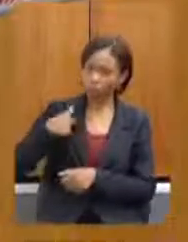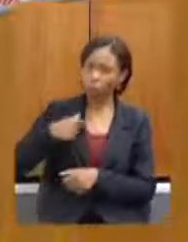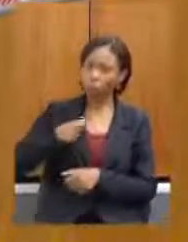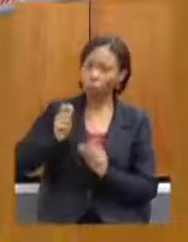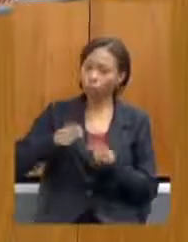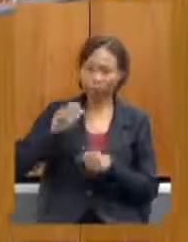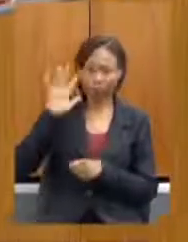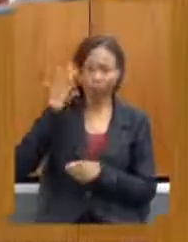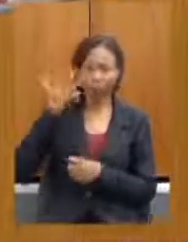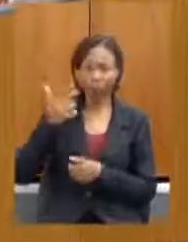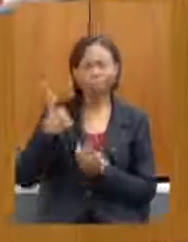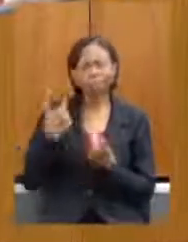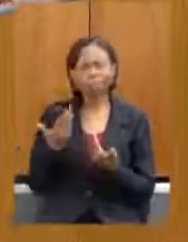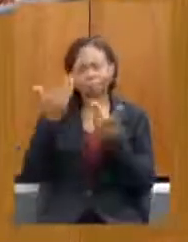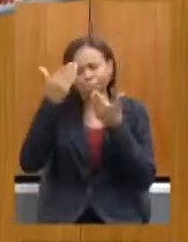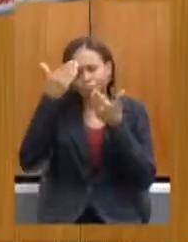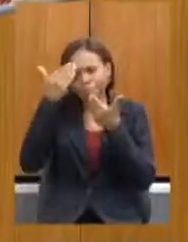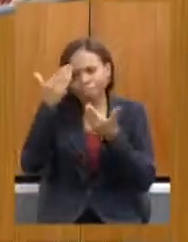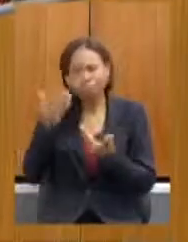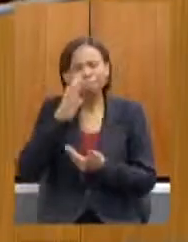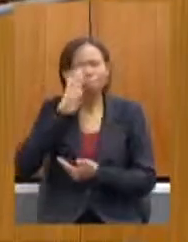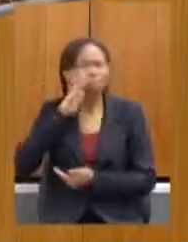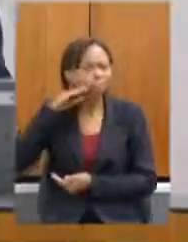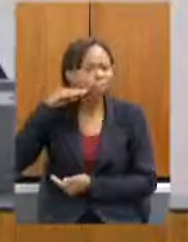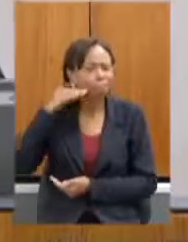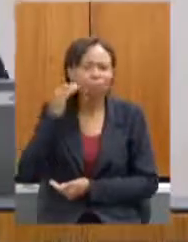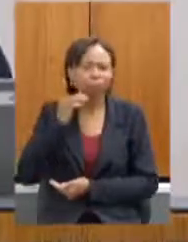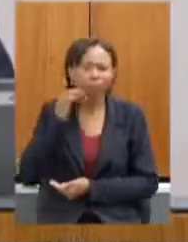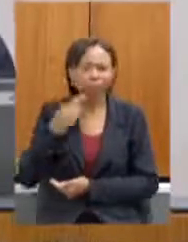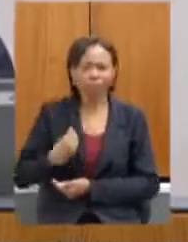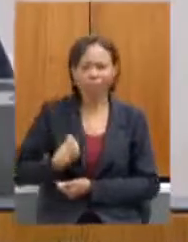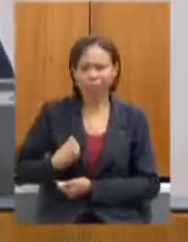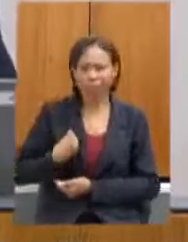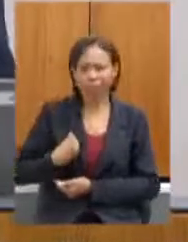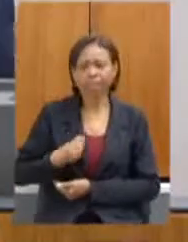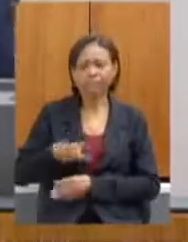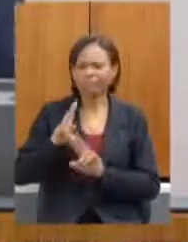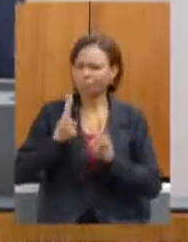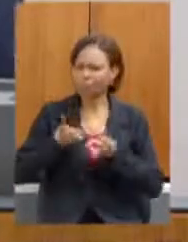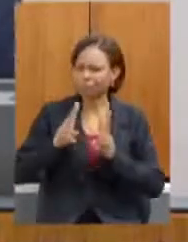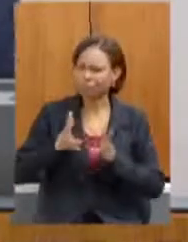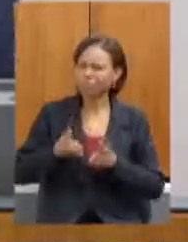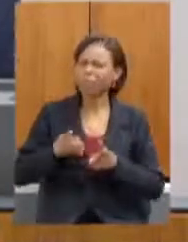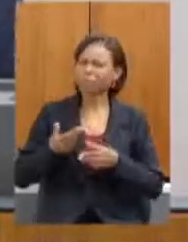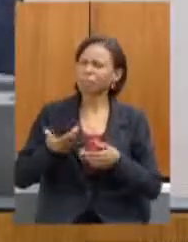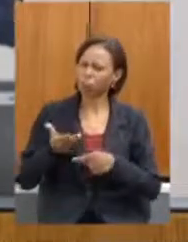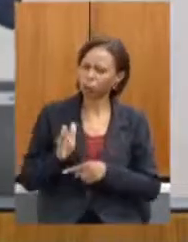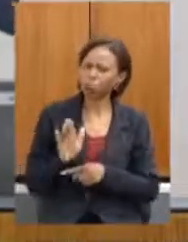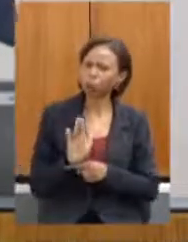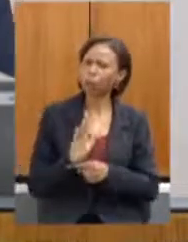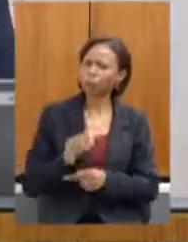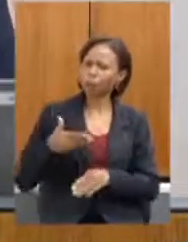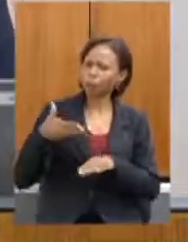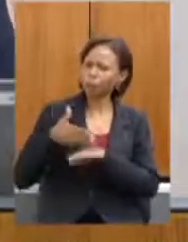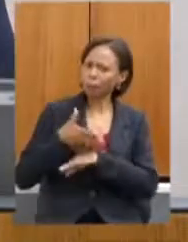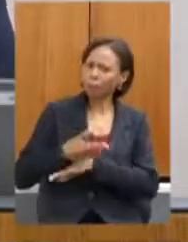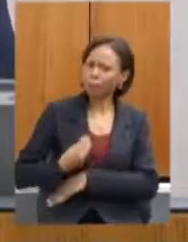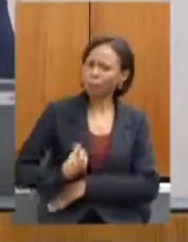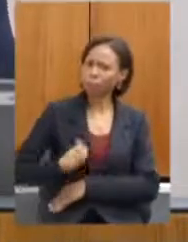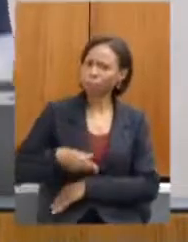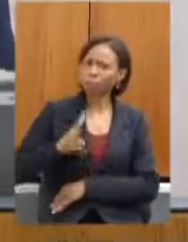nós agradecemos muito a presença da Beatriz Cerqueira sempre solicita sempre o presente